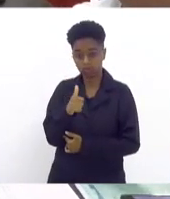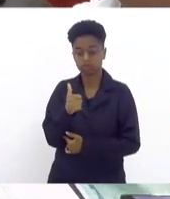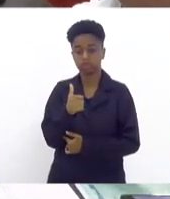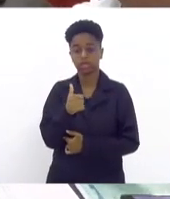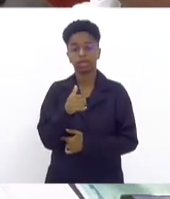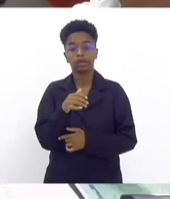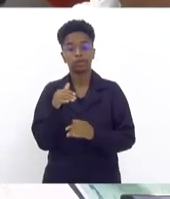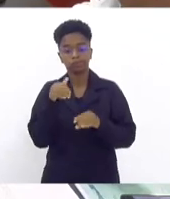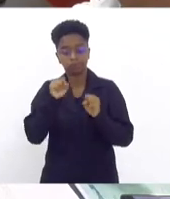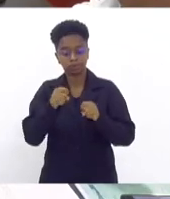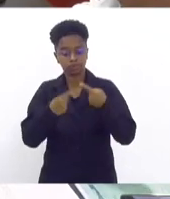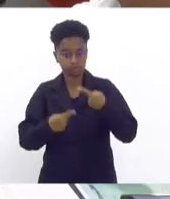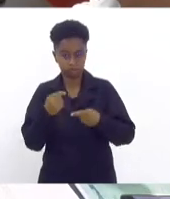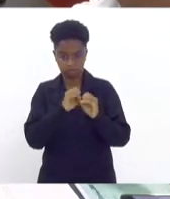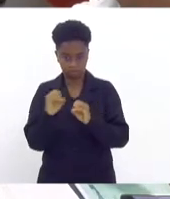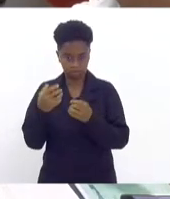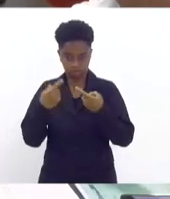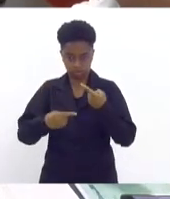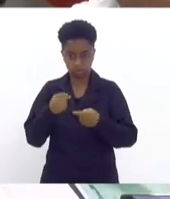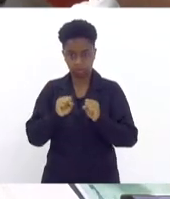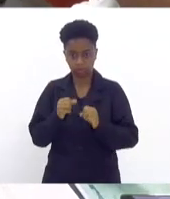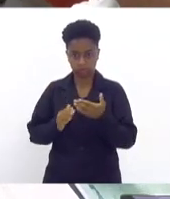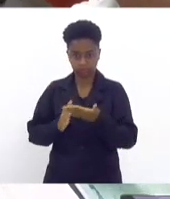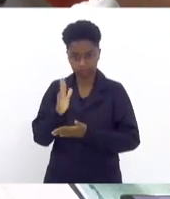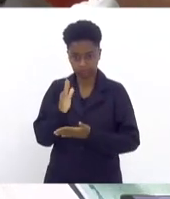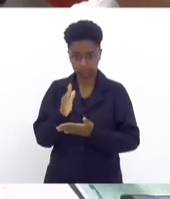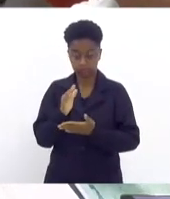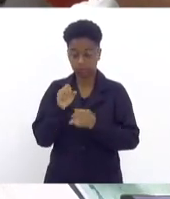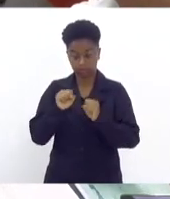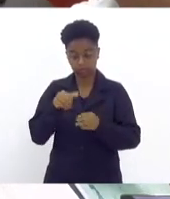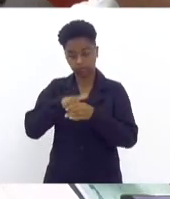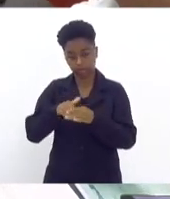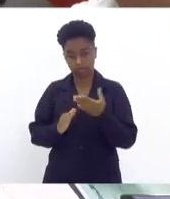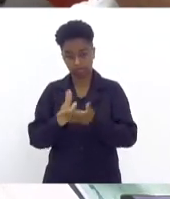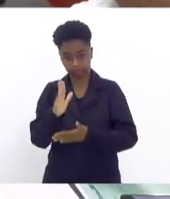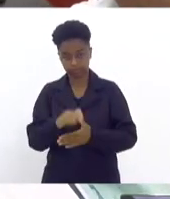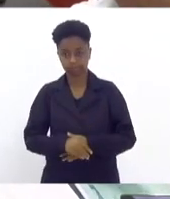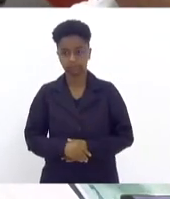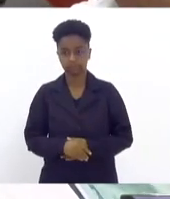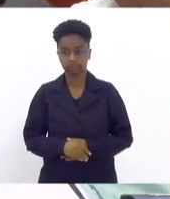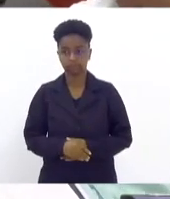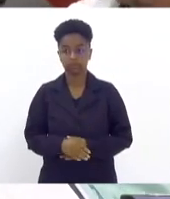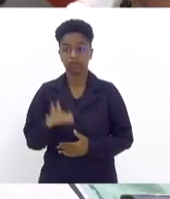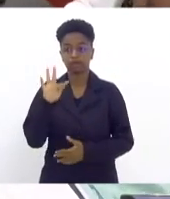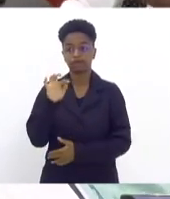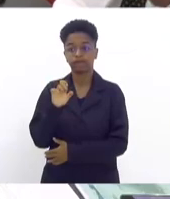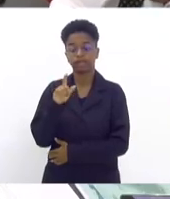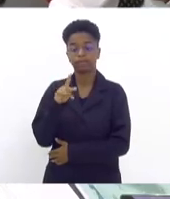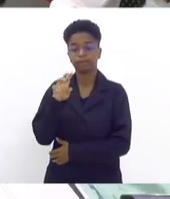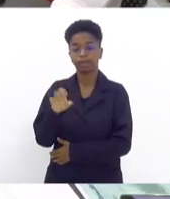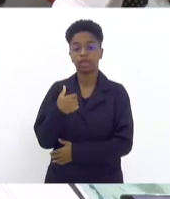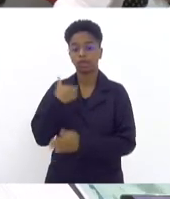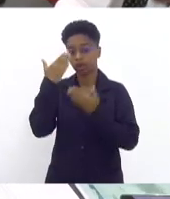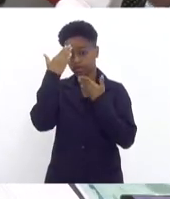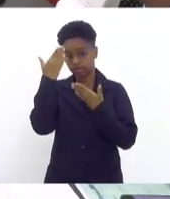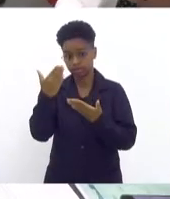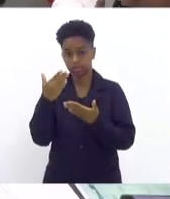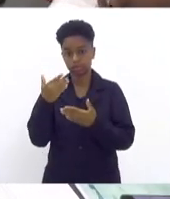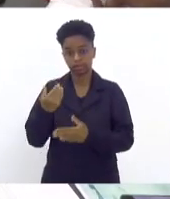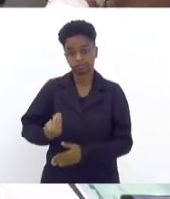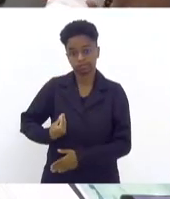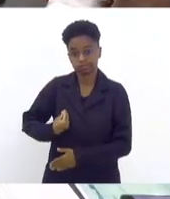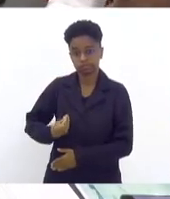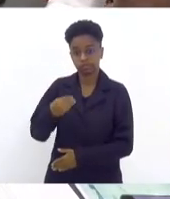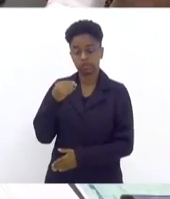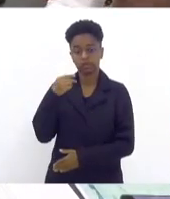discutir em votação, senhores que aprovam, permaneçam como estão, aprovado. Presidente. Pois não, deputado Filipinho Raves. Só queria agradecer a presença do vereador Denis Venâncio,